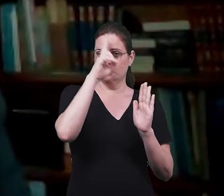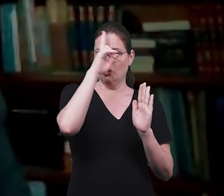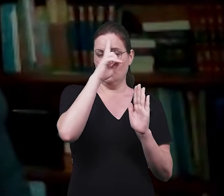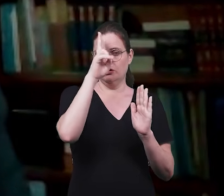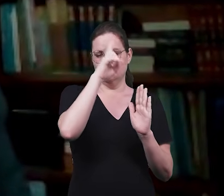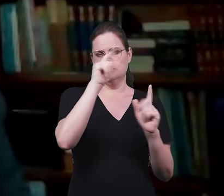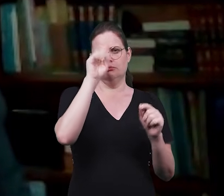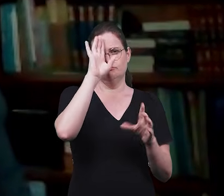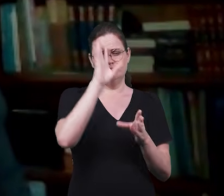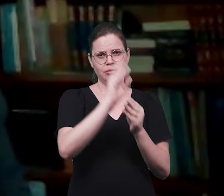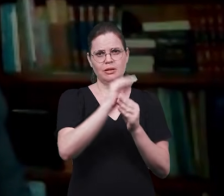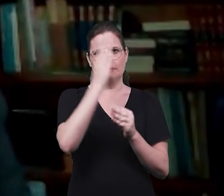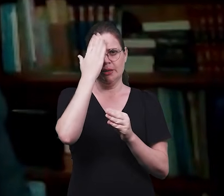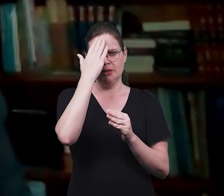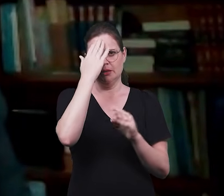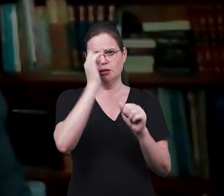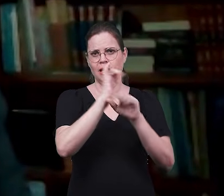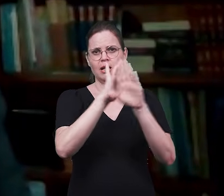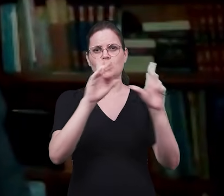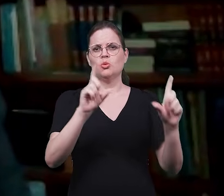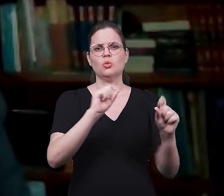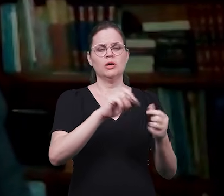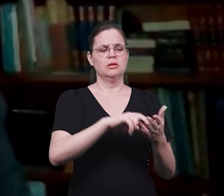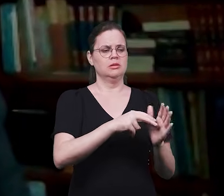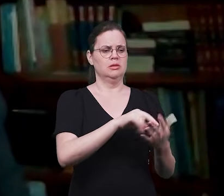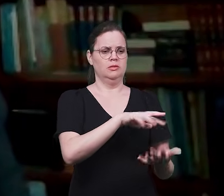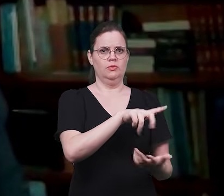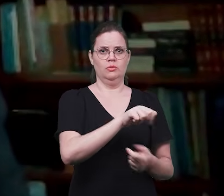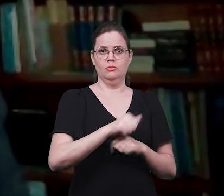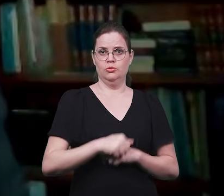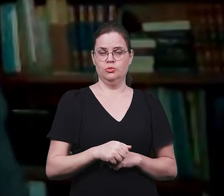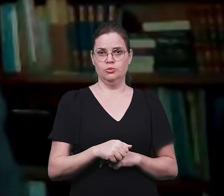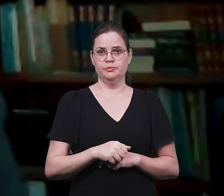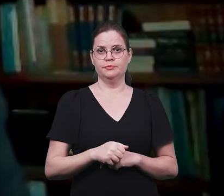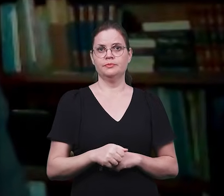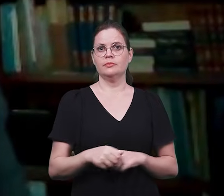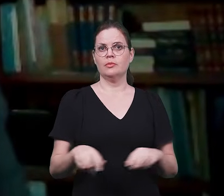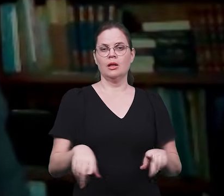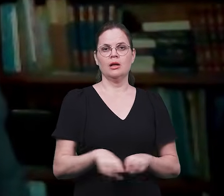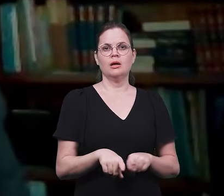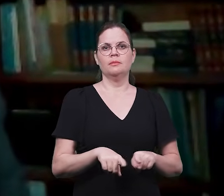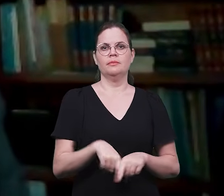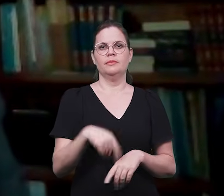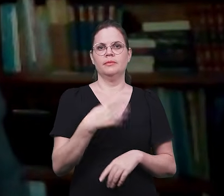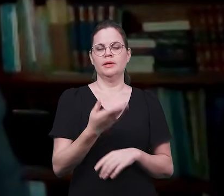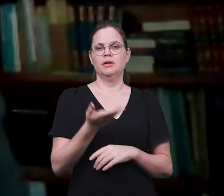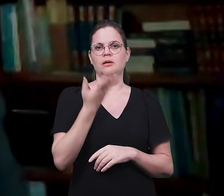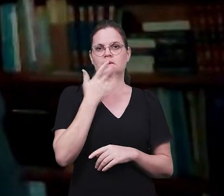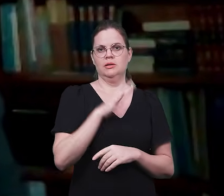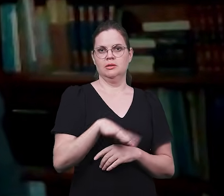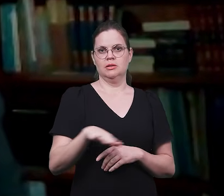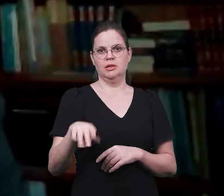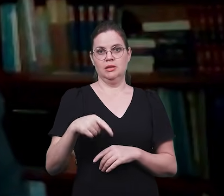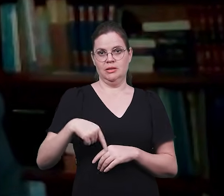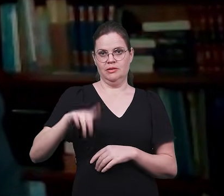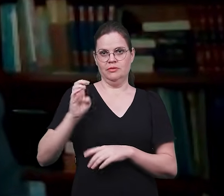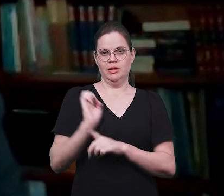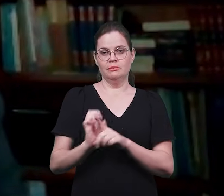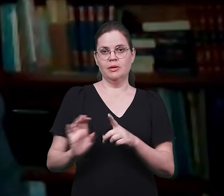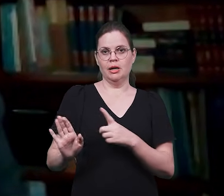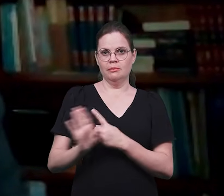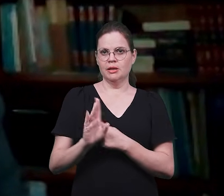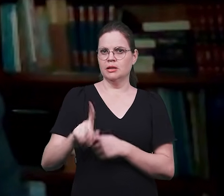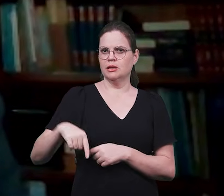palavra, de entender aquilo que é o mundo, né? As crianças, nas próprias aulas, né,